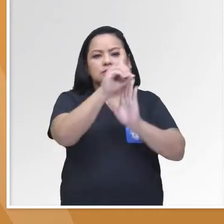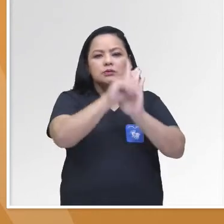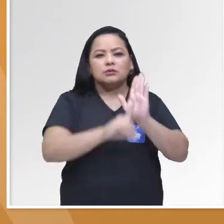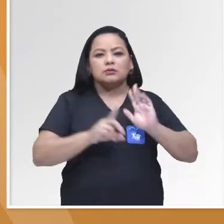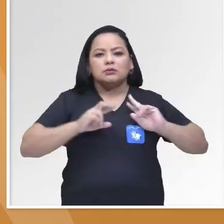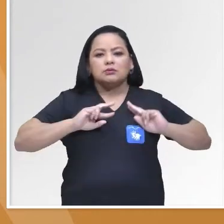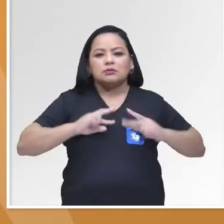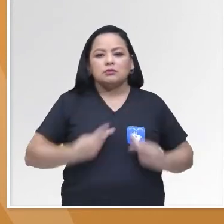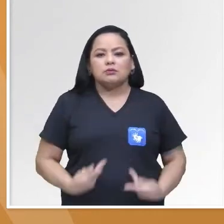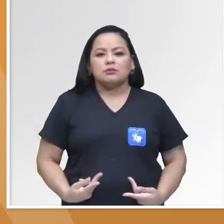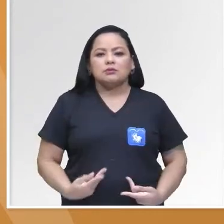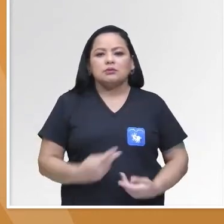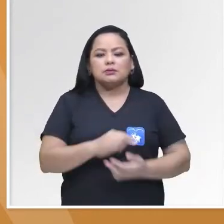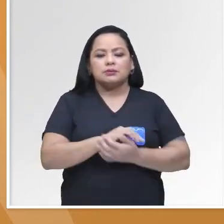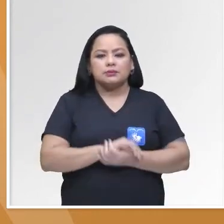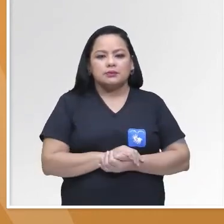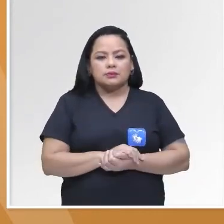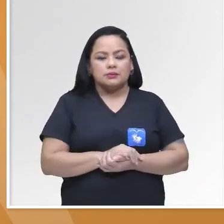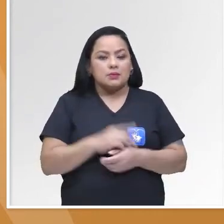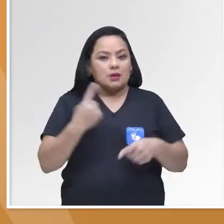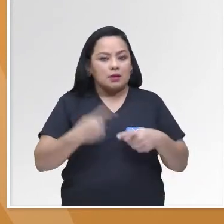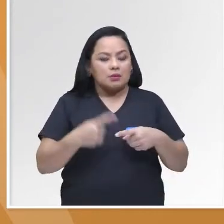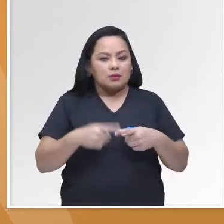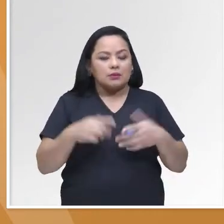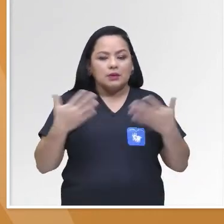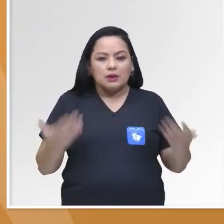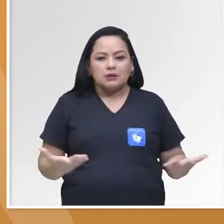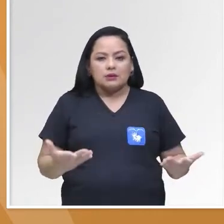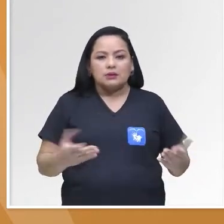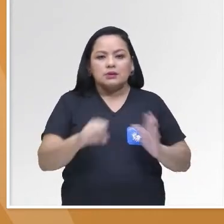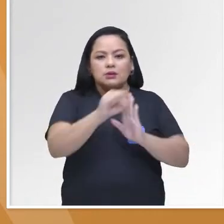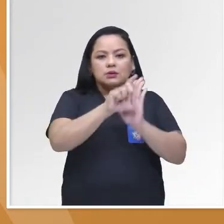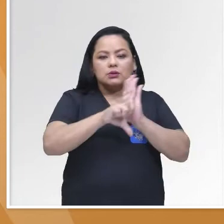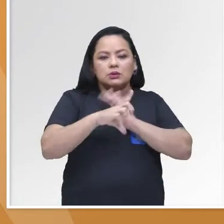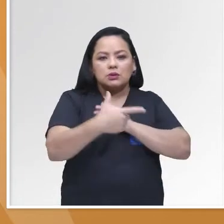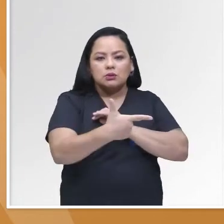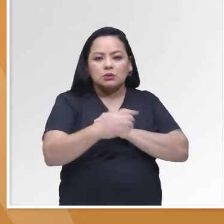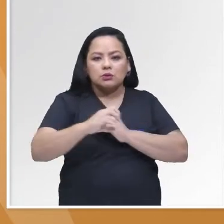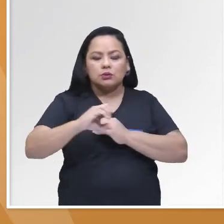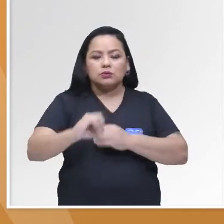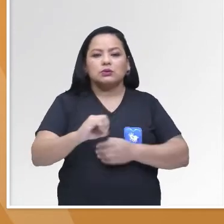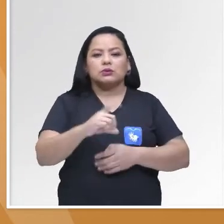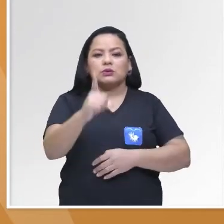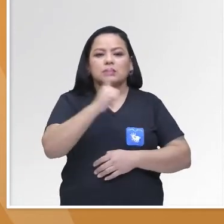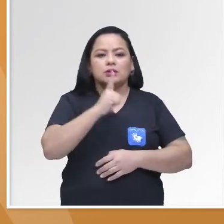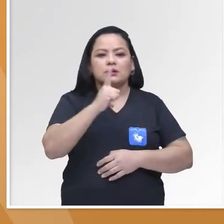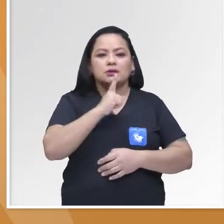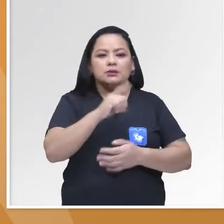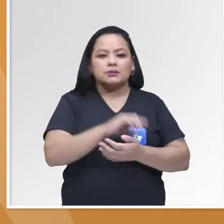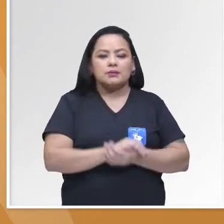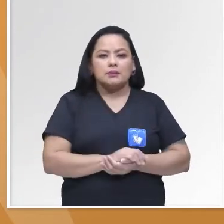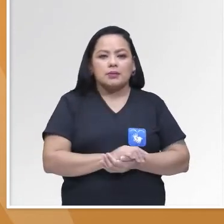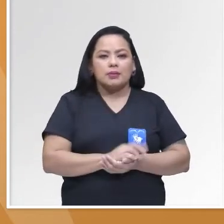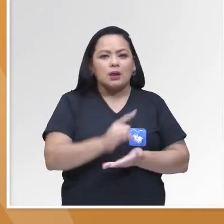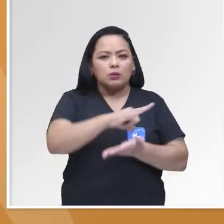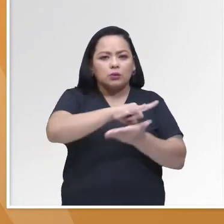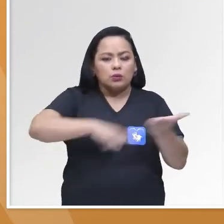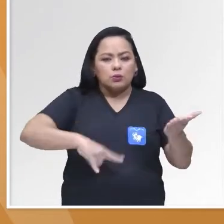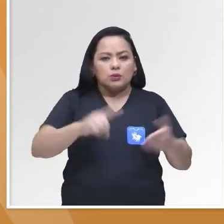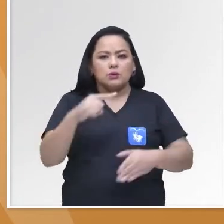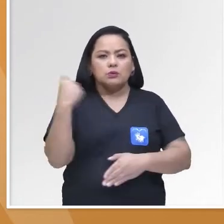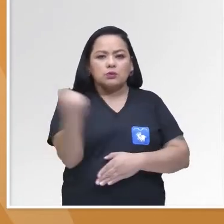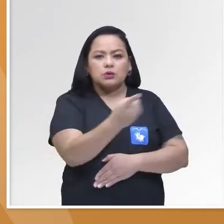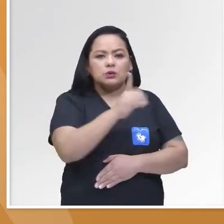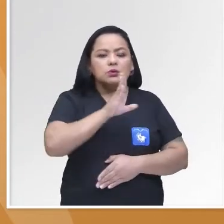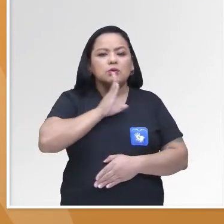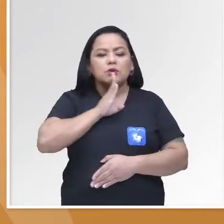direitos humanos. Para isso, neste século XX, existe um documento que nós